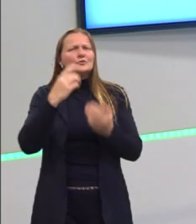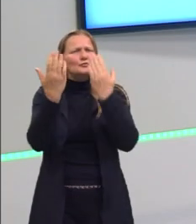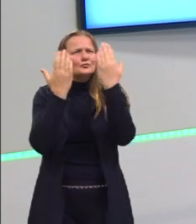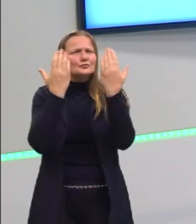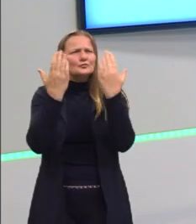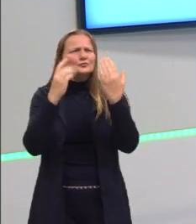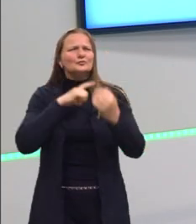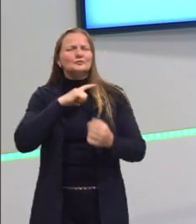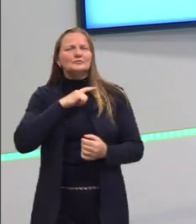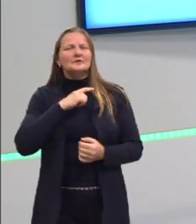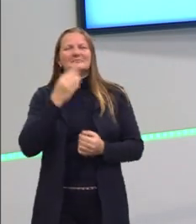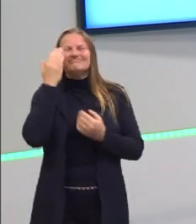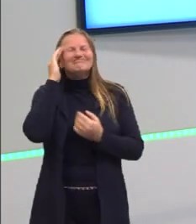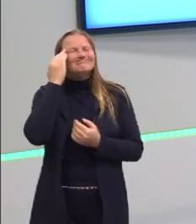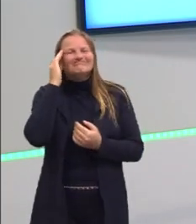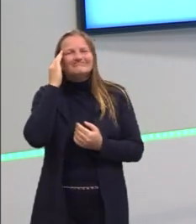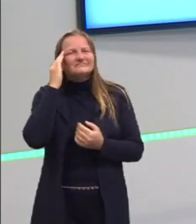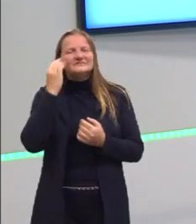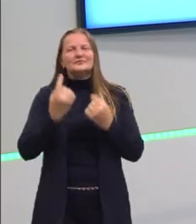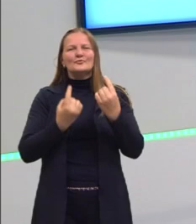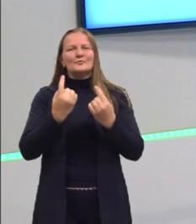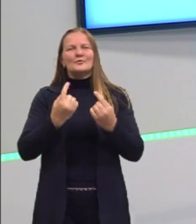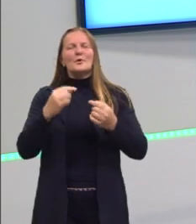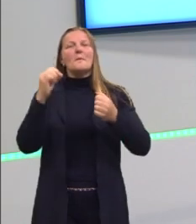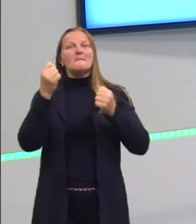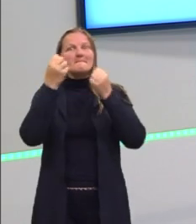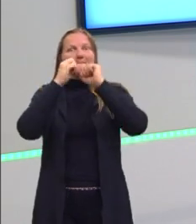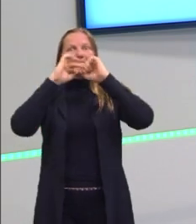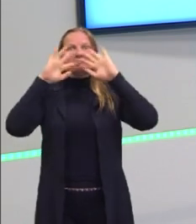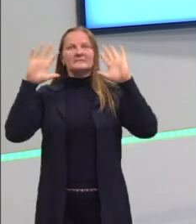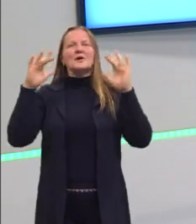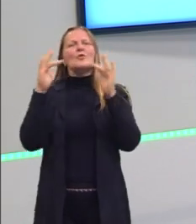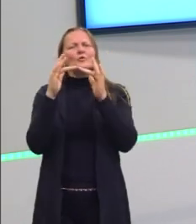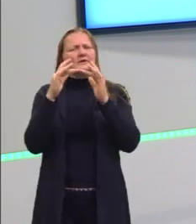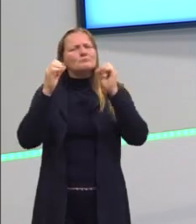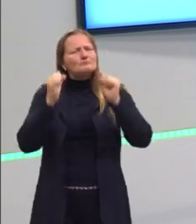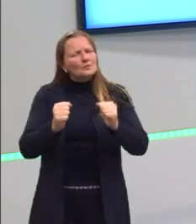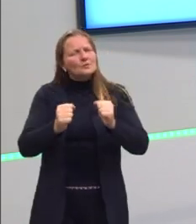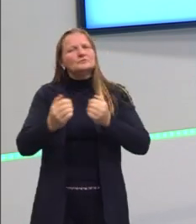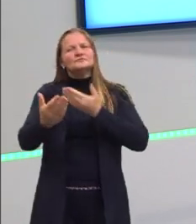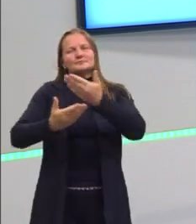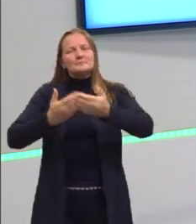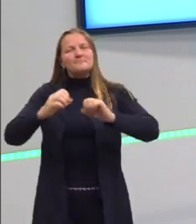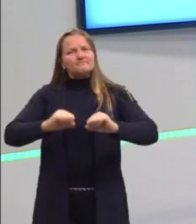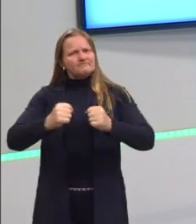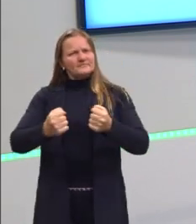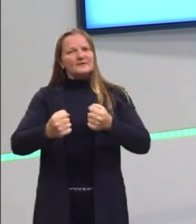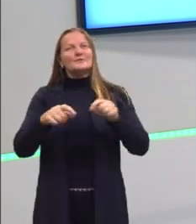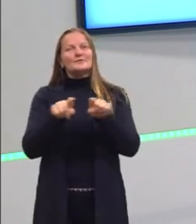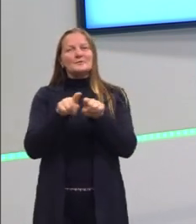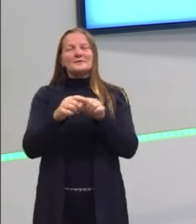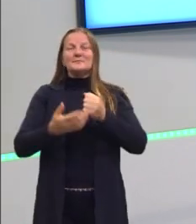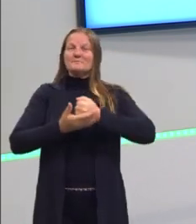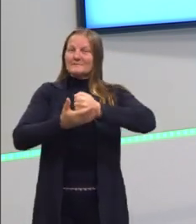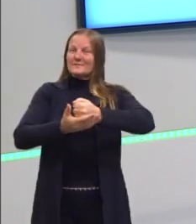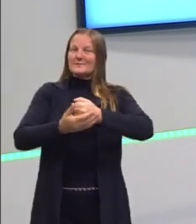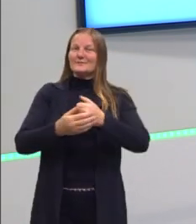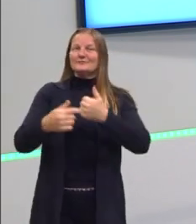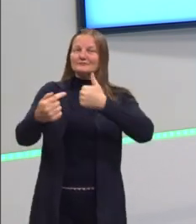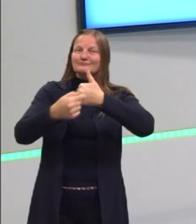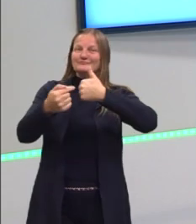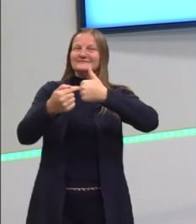dúvida né Não entendi uma questão quero entender entre em contato lá e dá uma força né Já